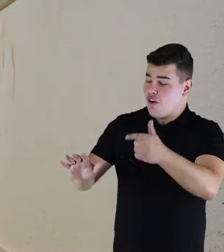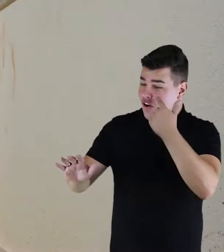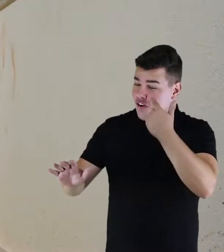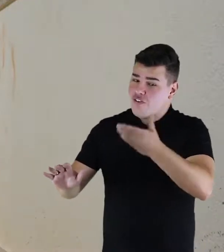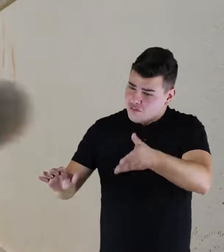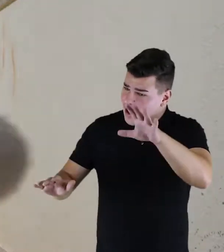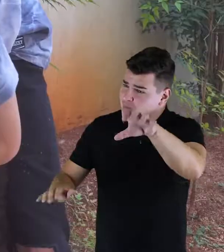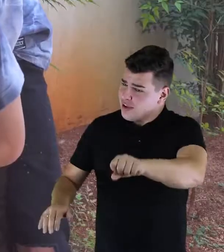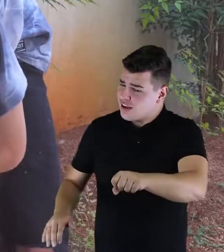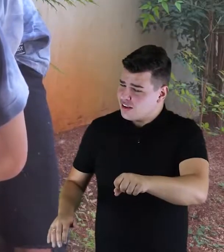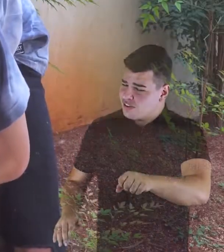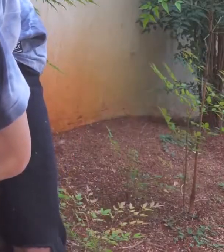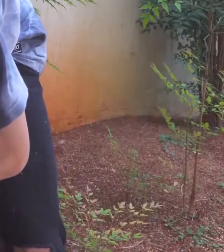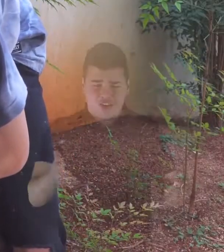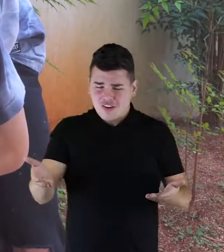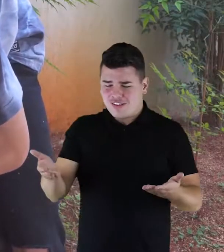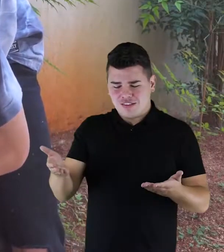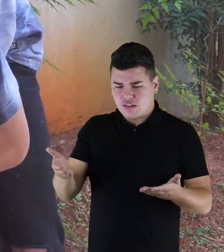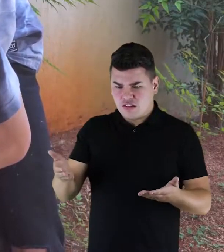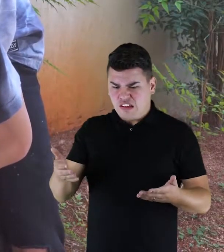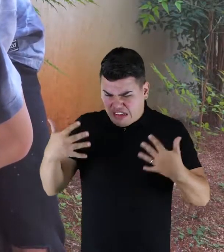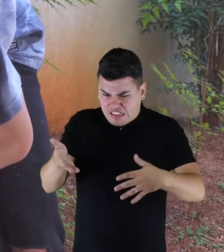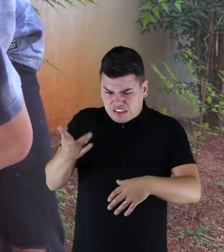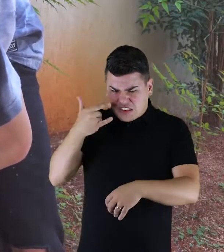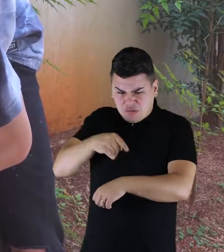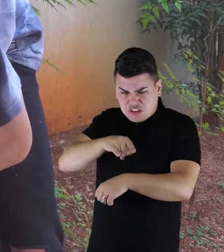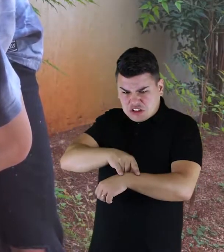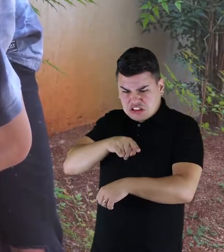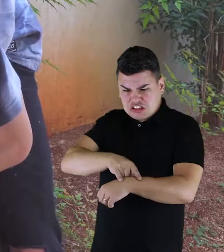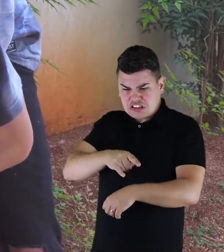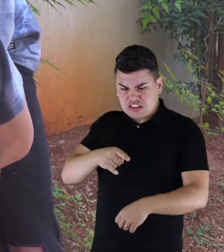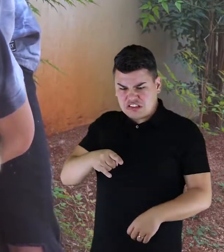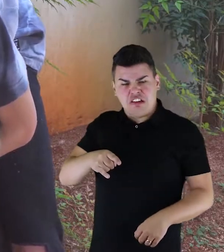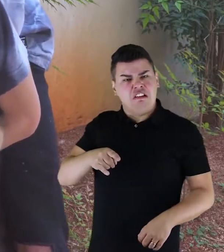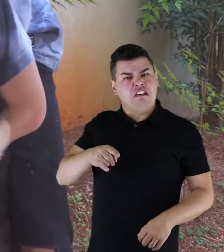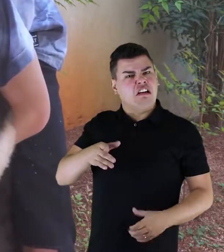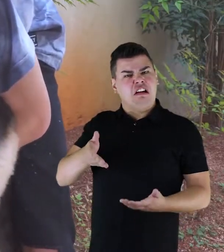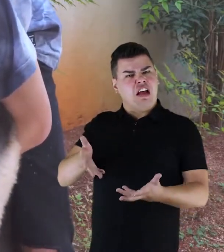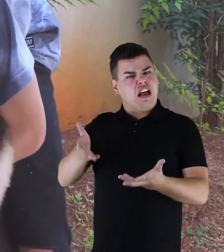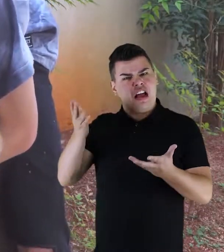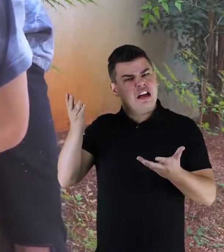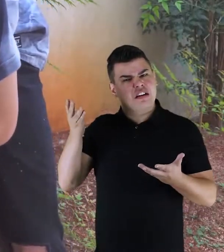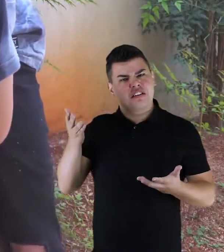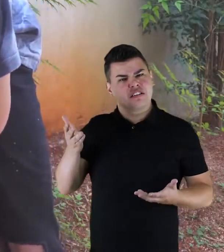Tusk segue Aruan. Aruan agachado abraça Tusk em pé.